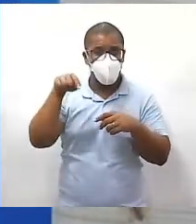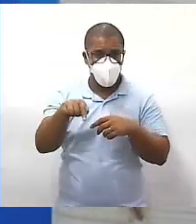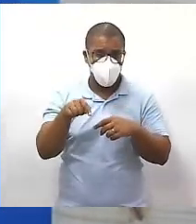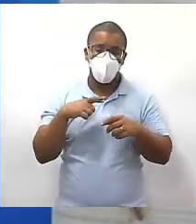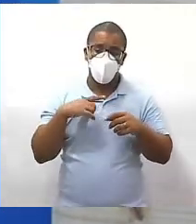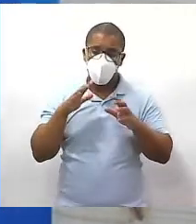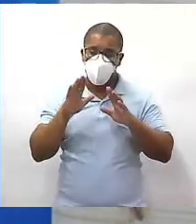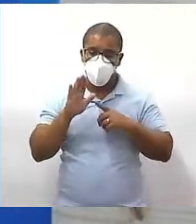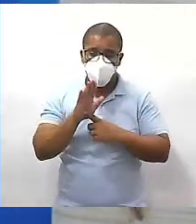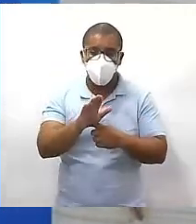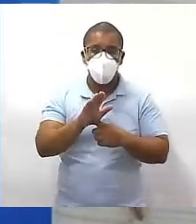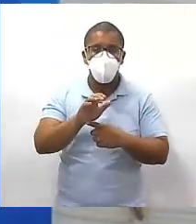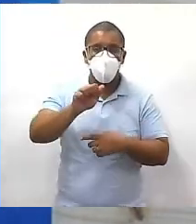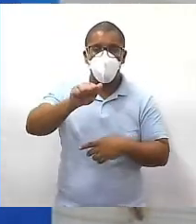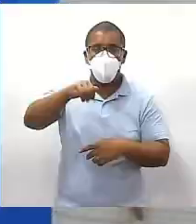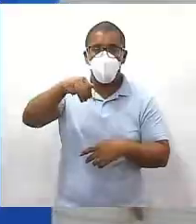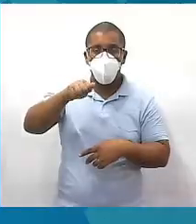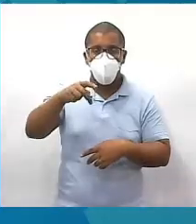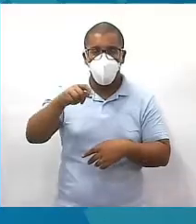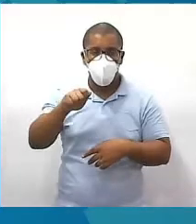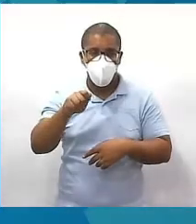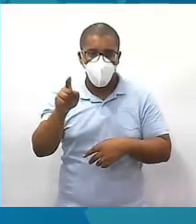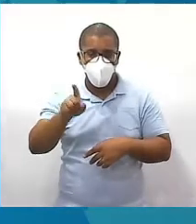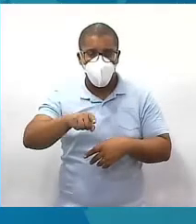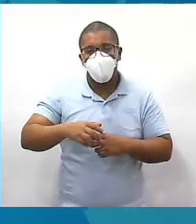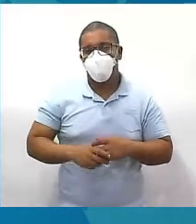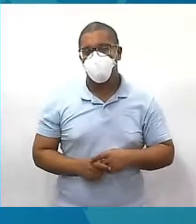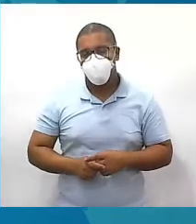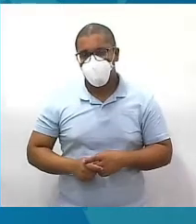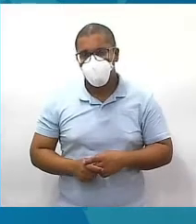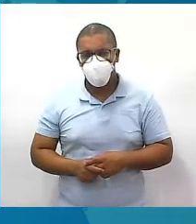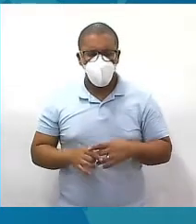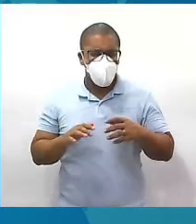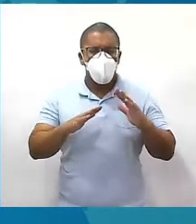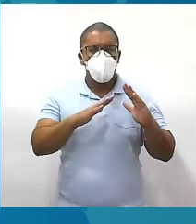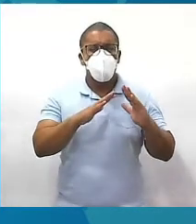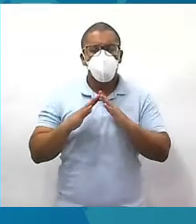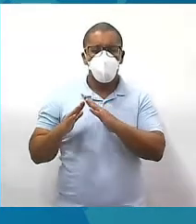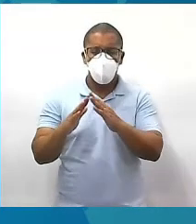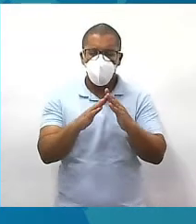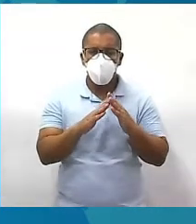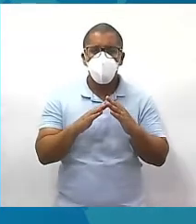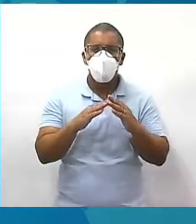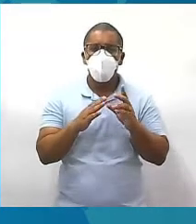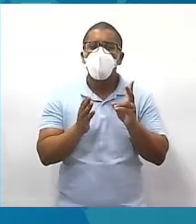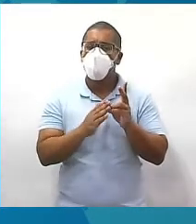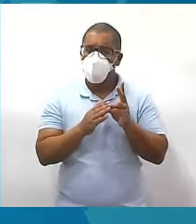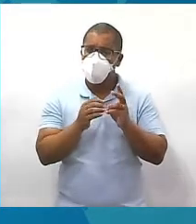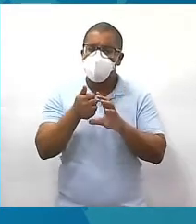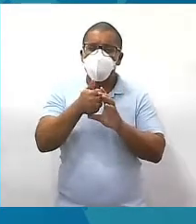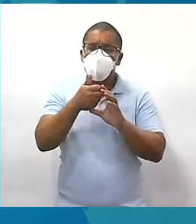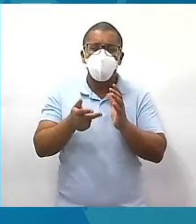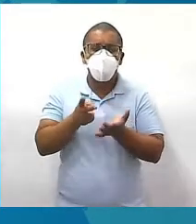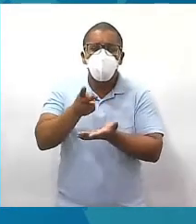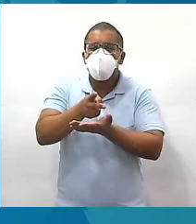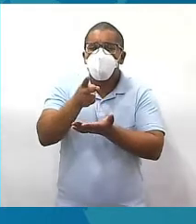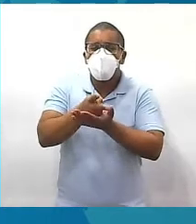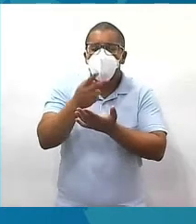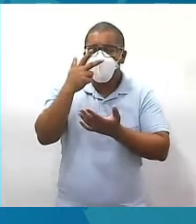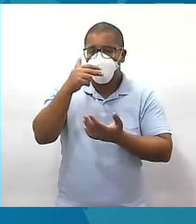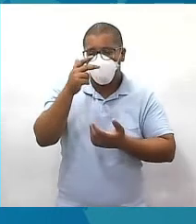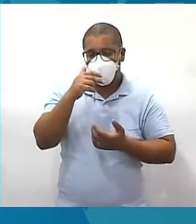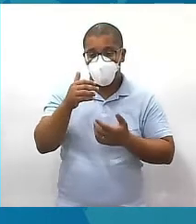específico é do Amapá, tá bom? E as ideias as aldeias indígenas, ela tem essa característica, ok? Agora eu vou trazer